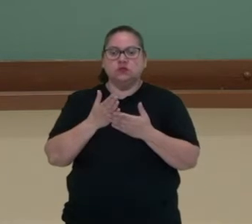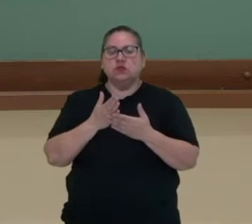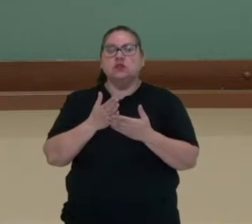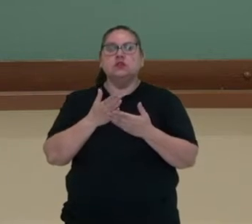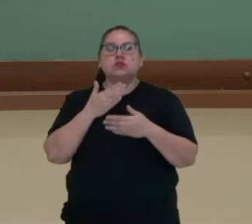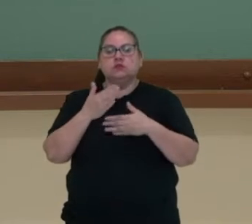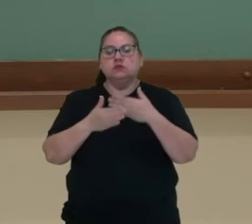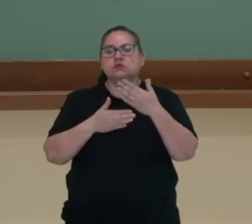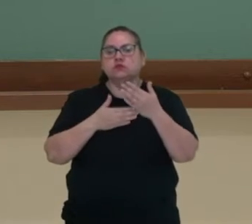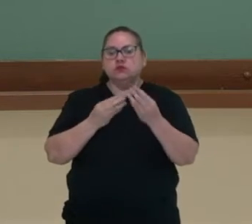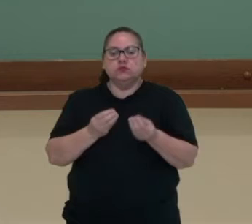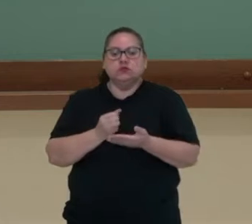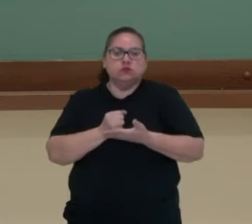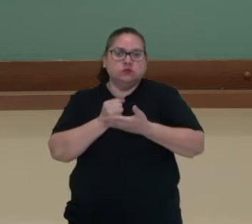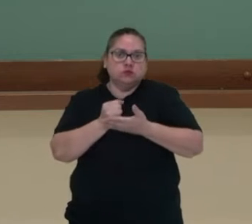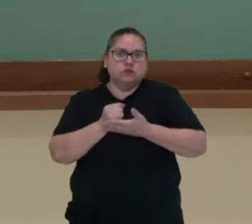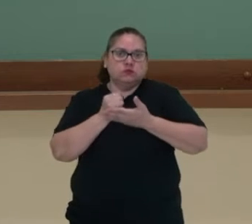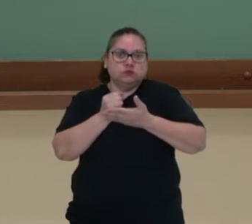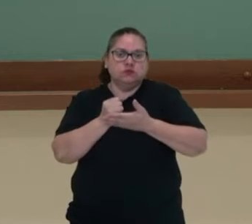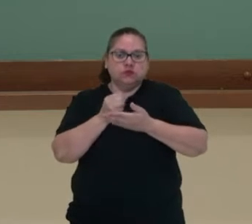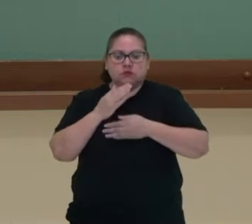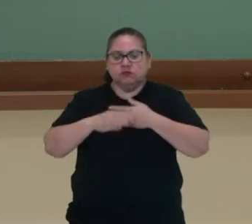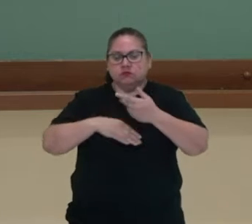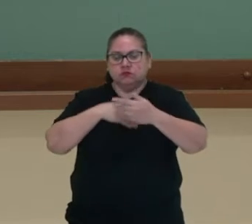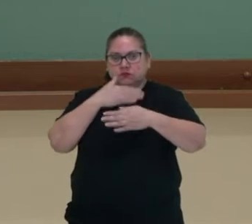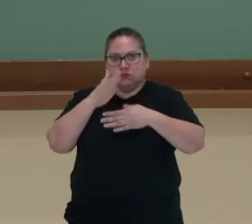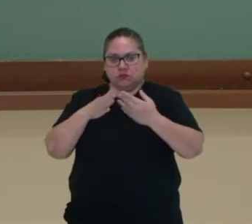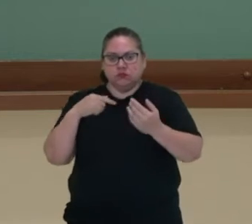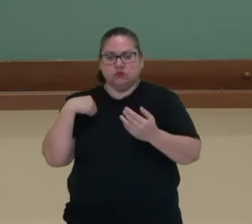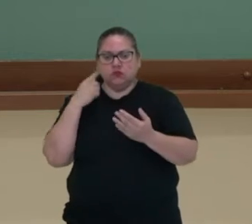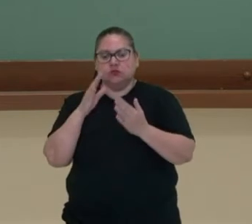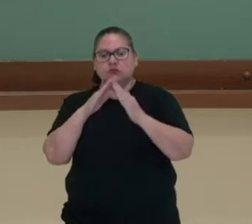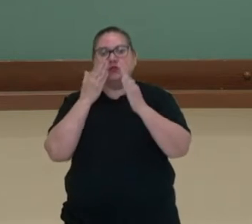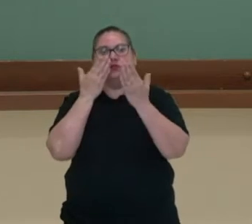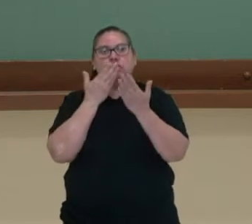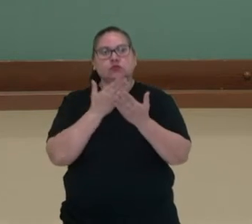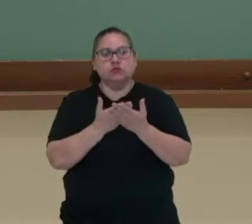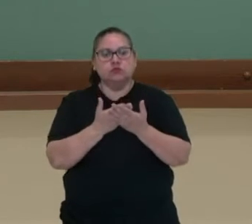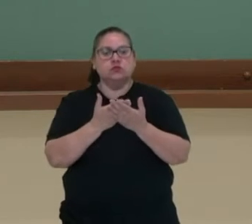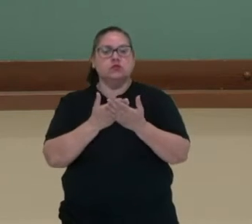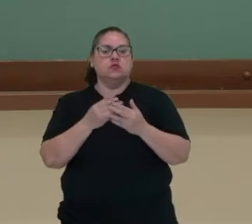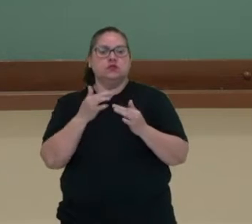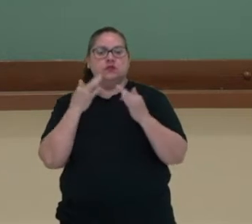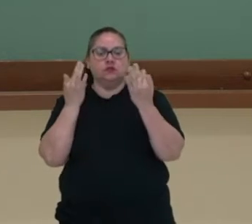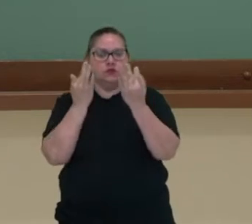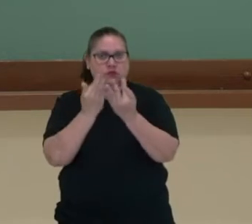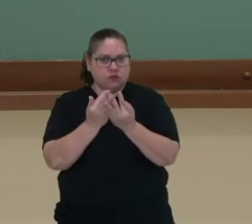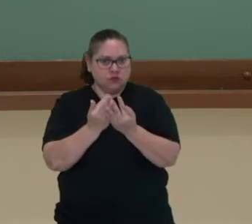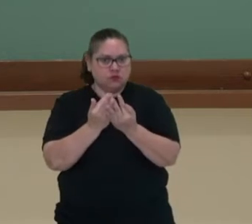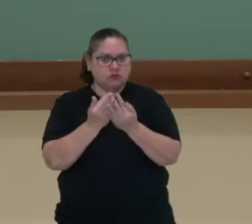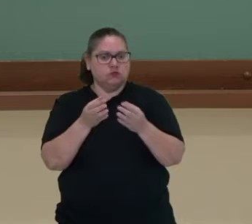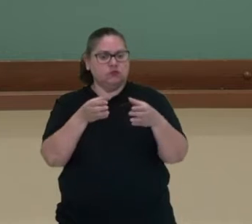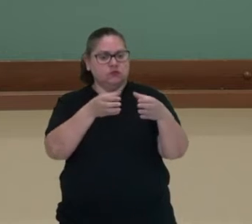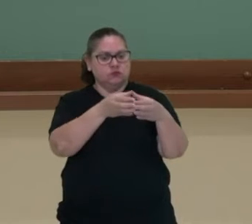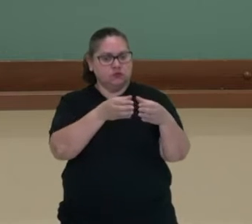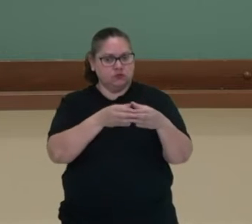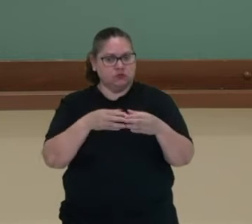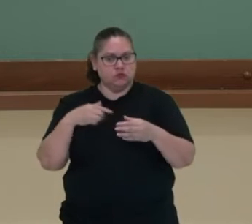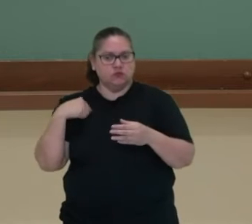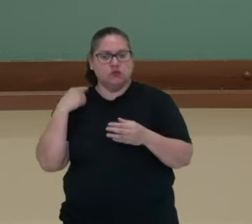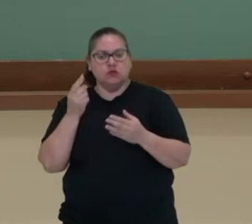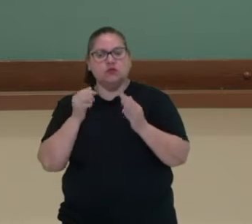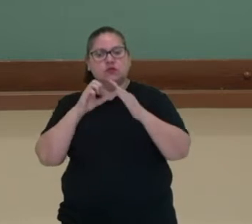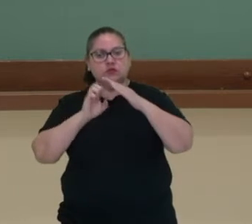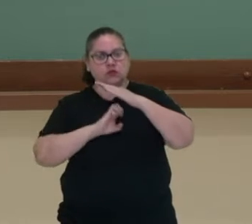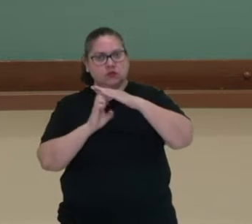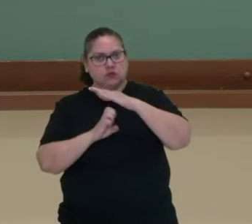assim contribuir para o bom desenvolvimento da nossa escola, da nossa família, da nossa comunidade, da nossa empresa,